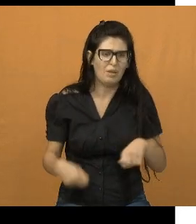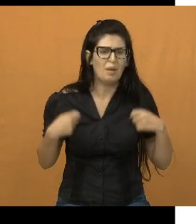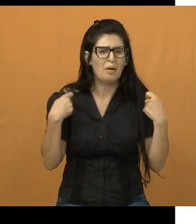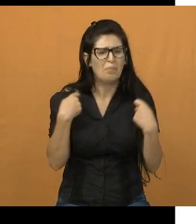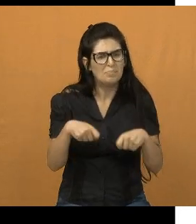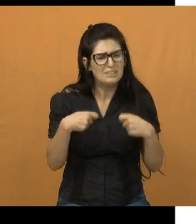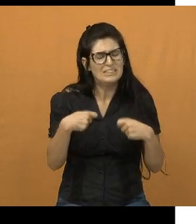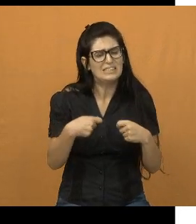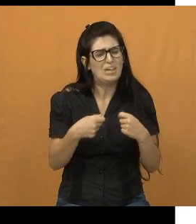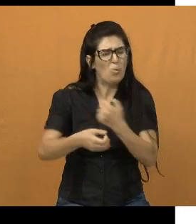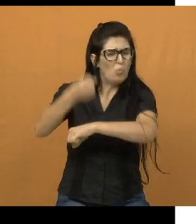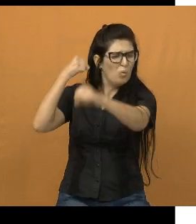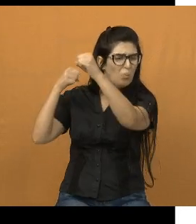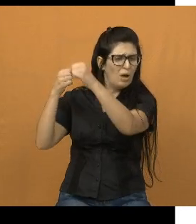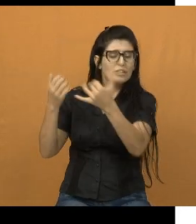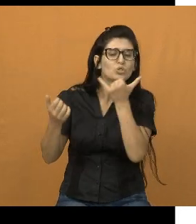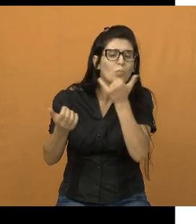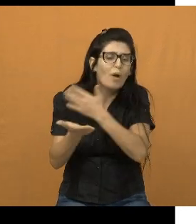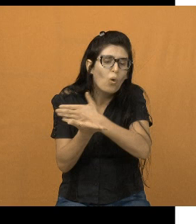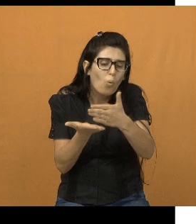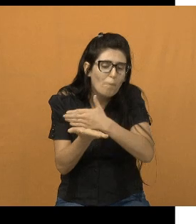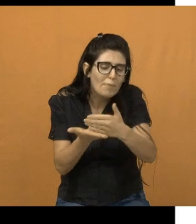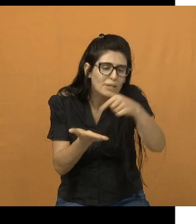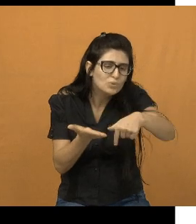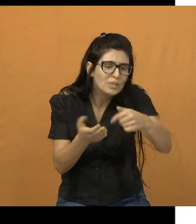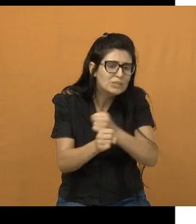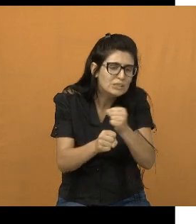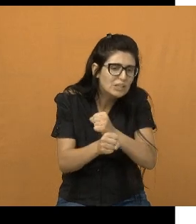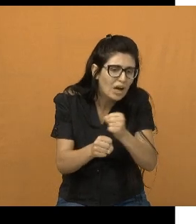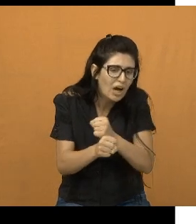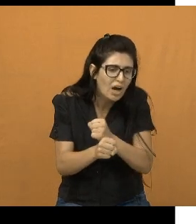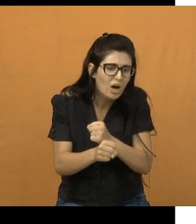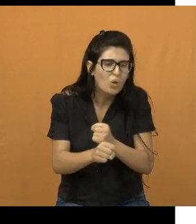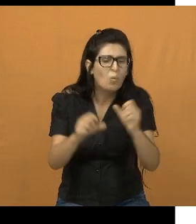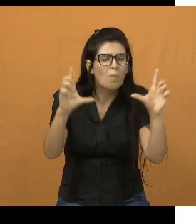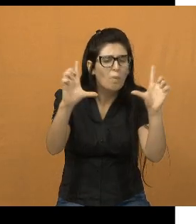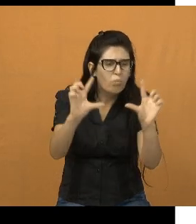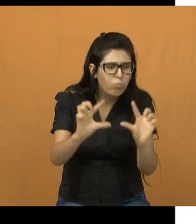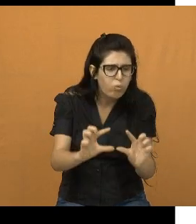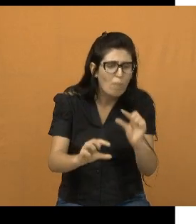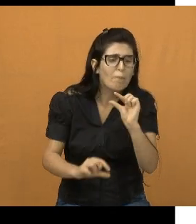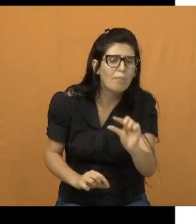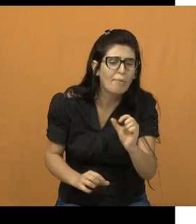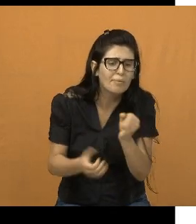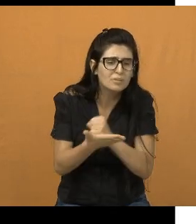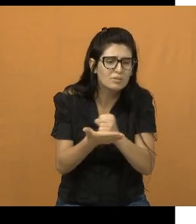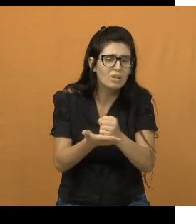muito baixo no início do ano, 10%, atingimos a totalidade, os 100%, e a luta hoje